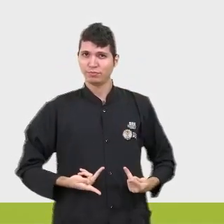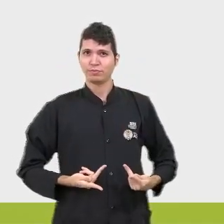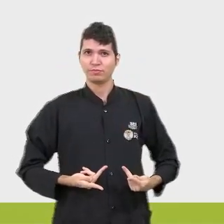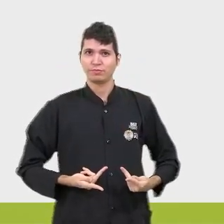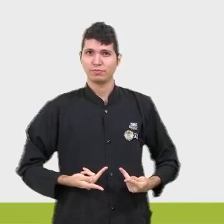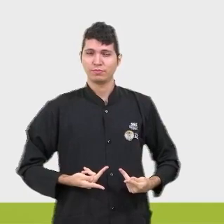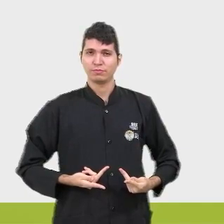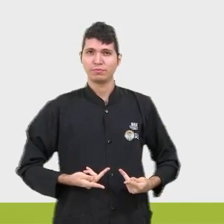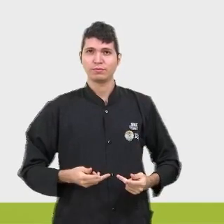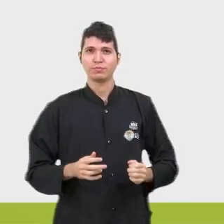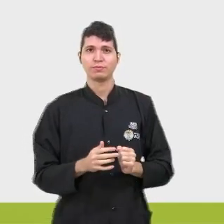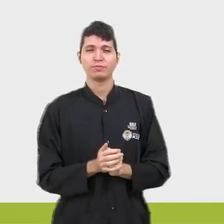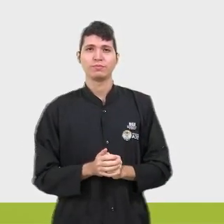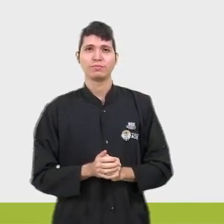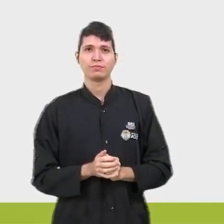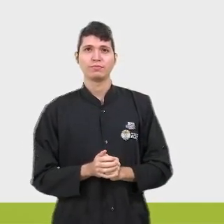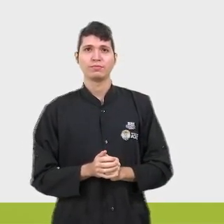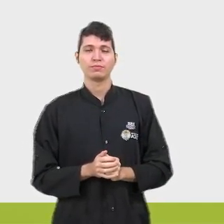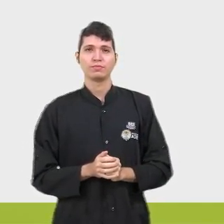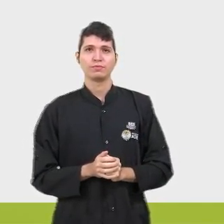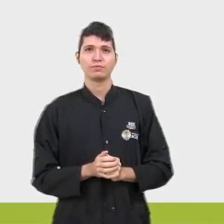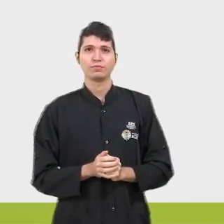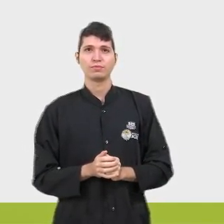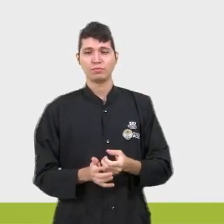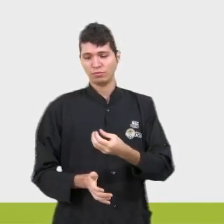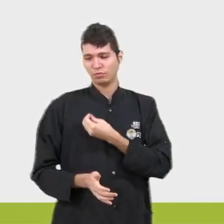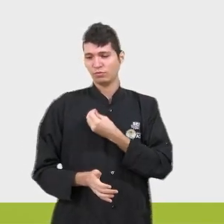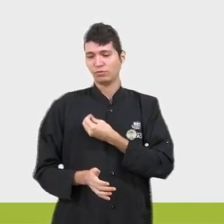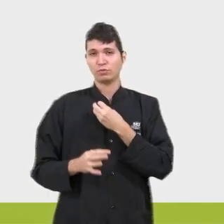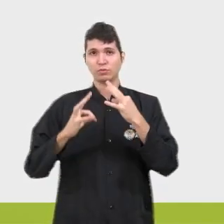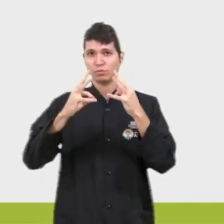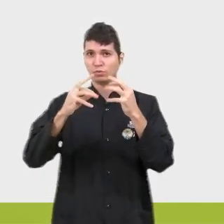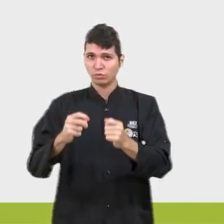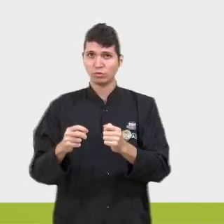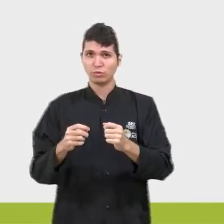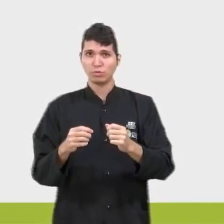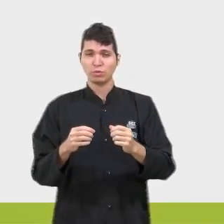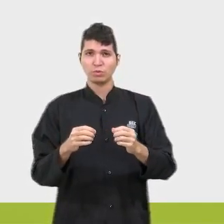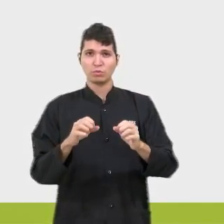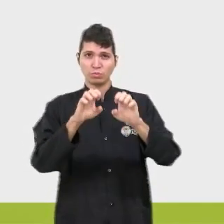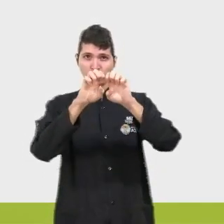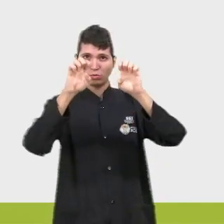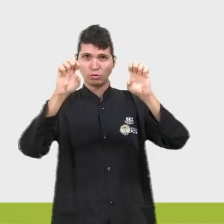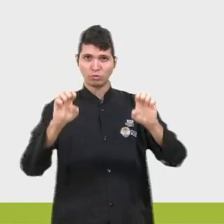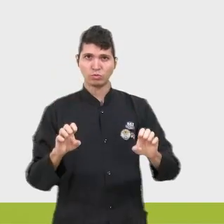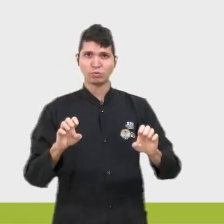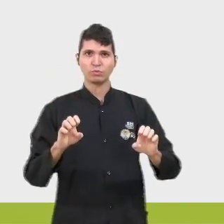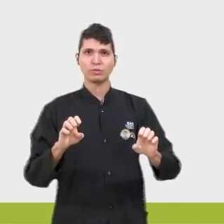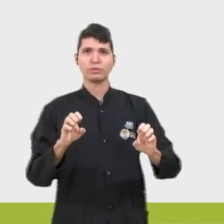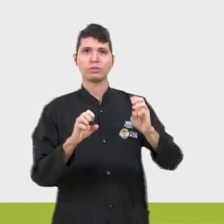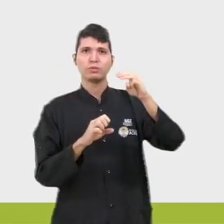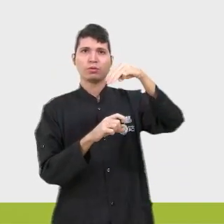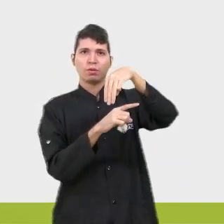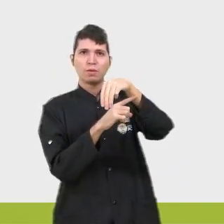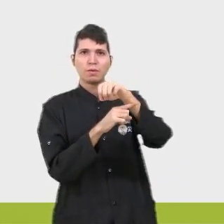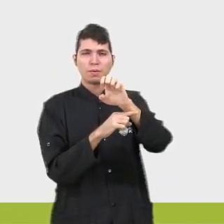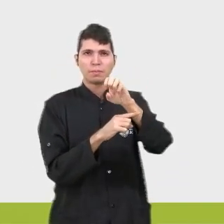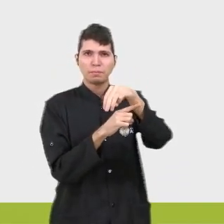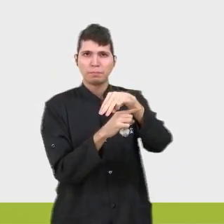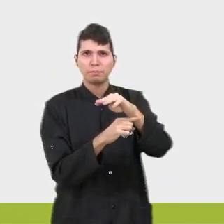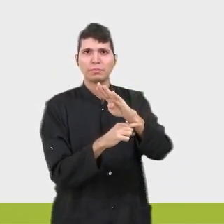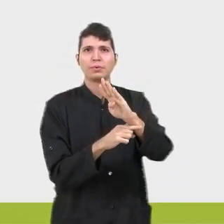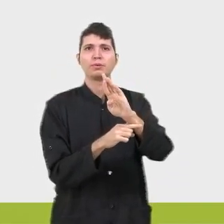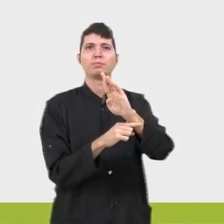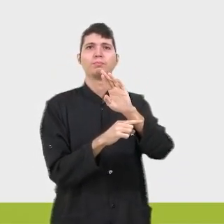vivos, eles têm e são formados por célula. A célula tem membrana plasmática, tem